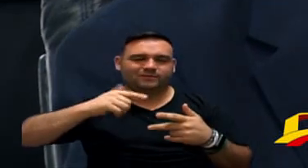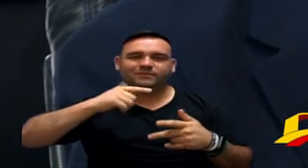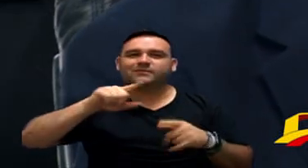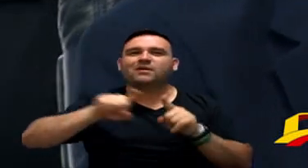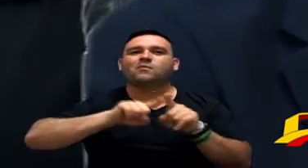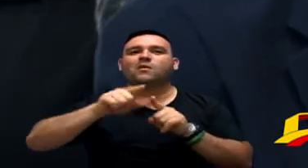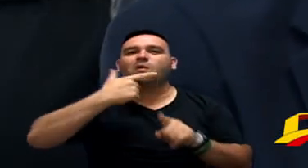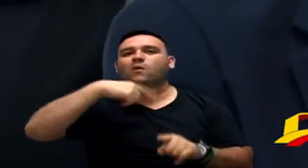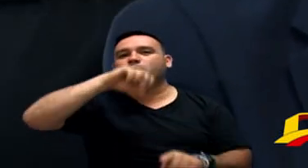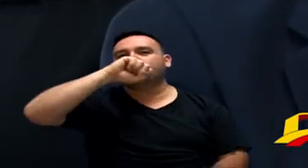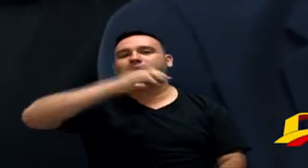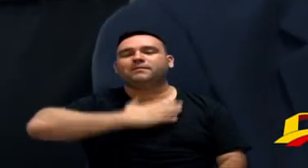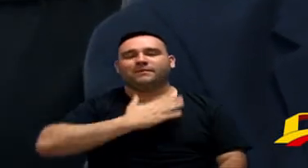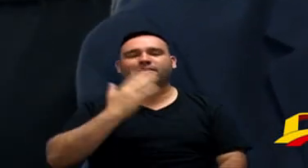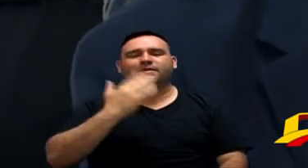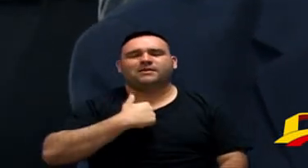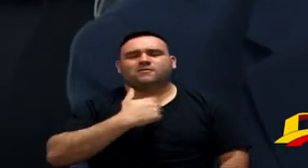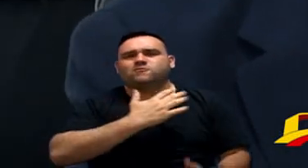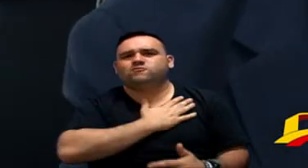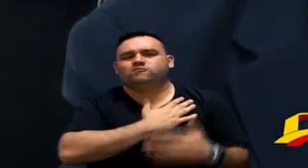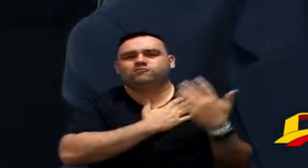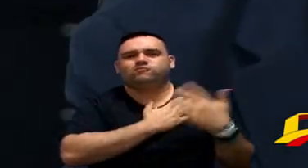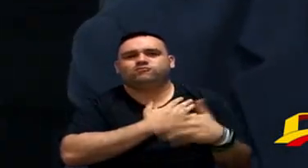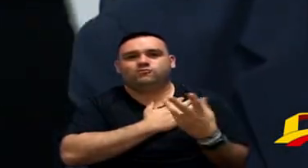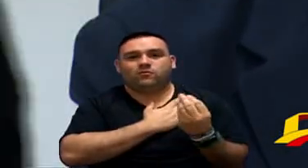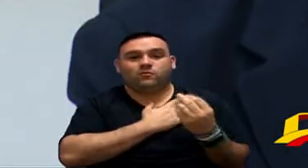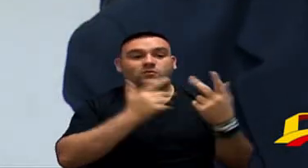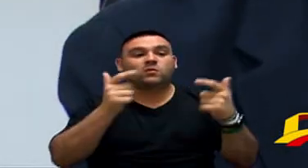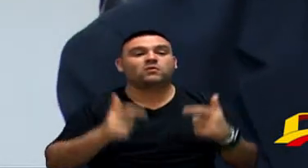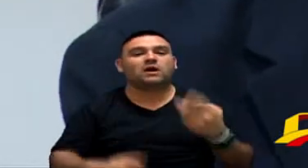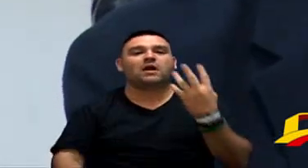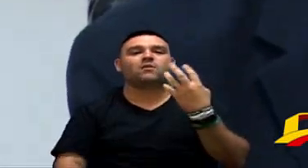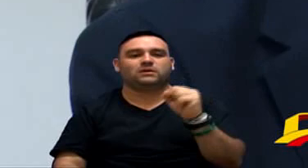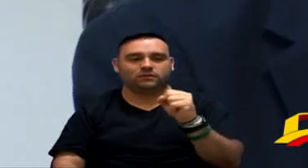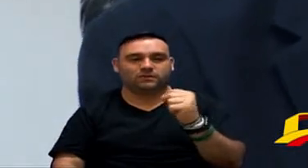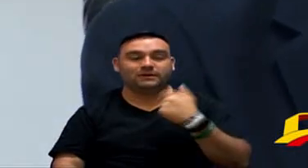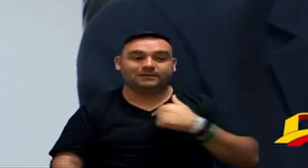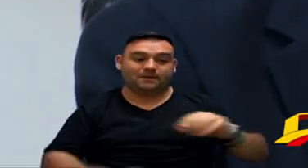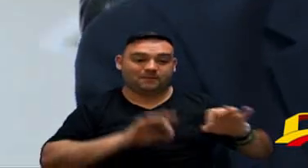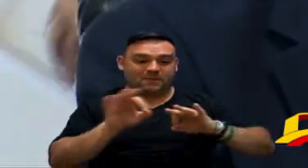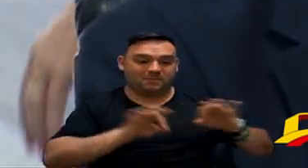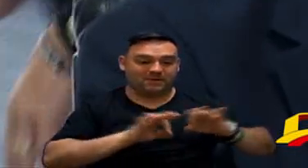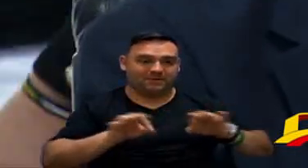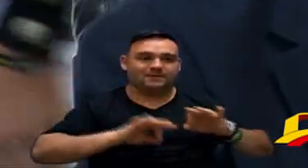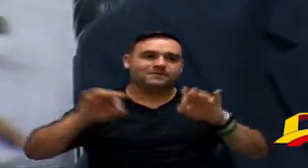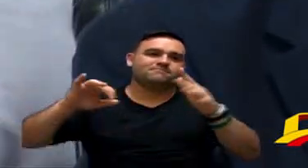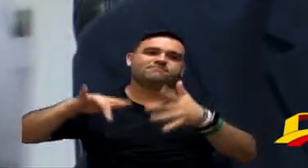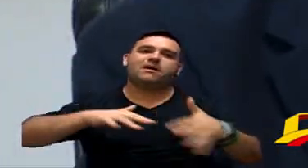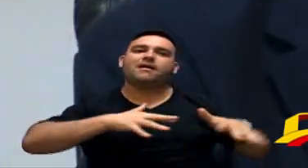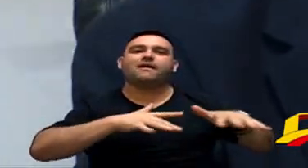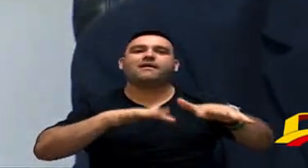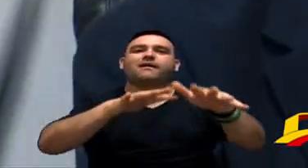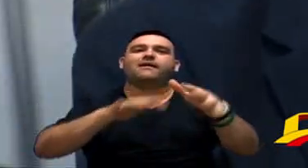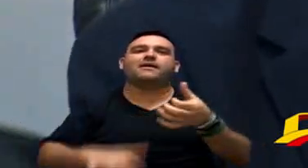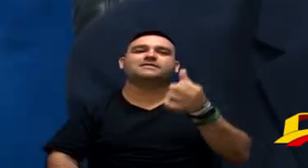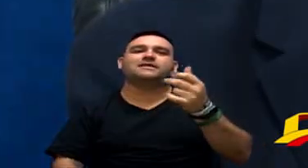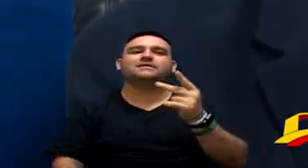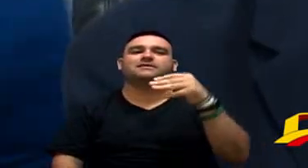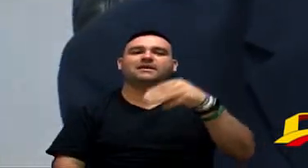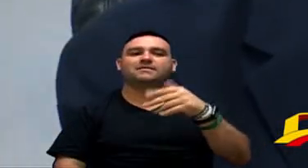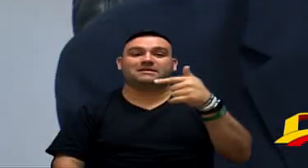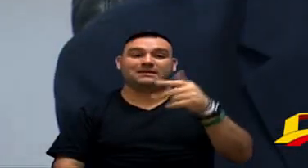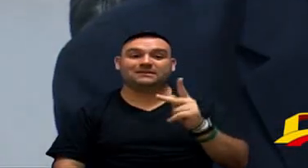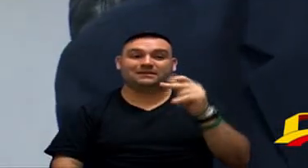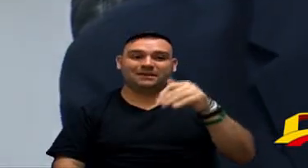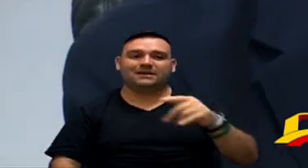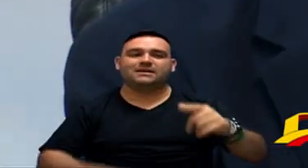Lolo Então tem um carinho especial ali pra ele Aparecidinha tô me preparando agora pra Romaria aí tô correndo 67 km todo dia para